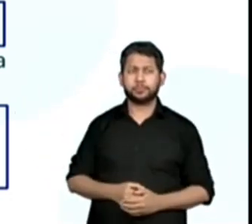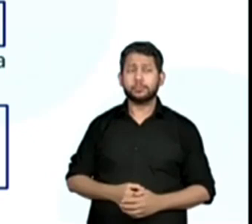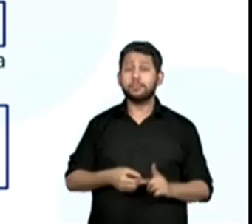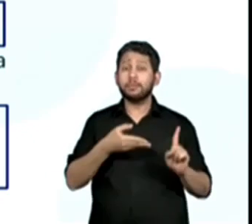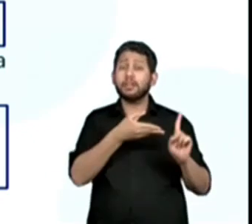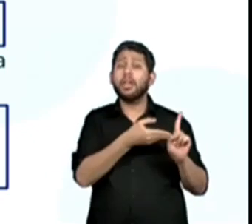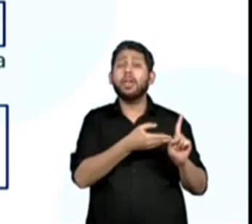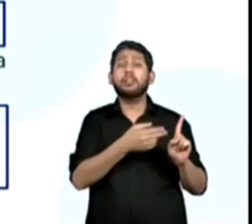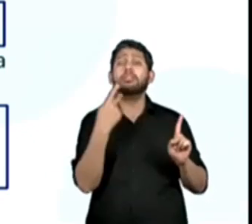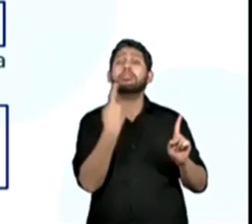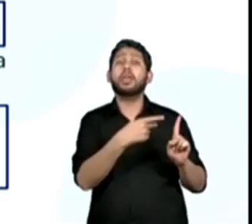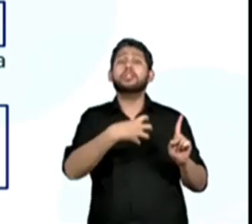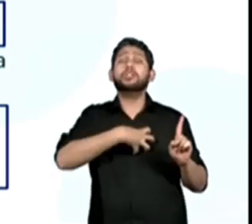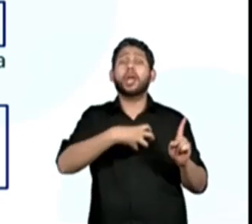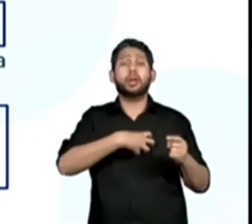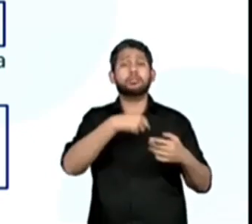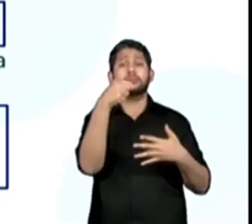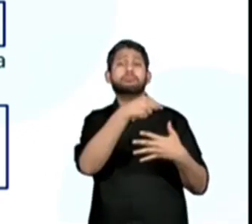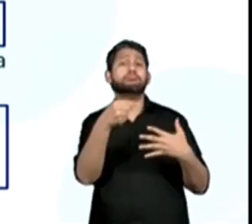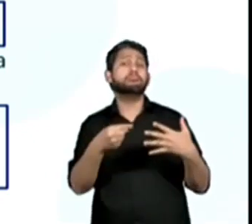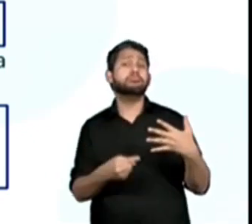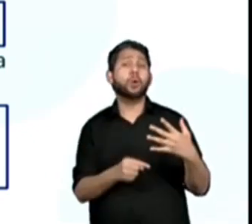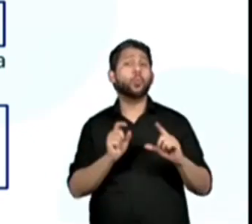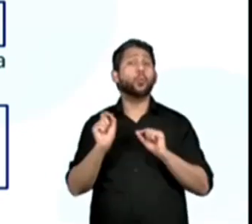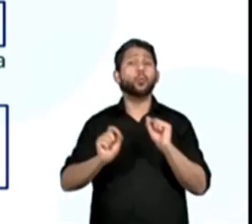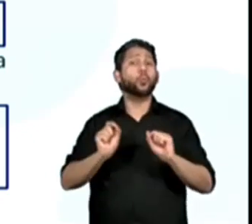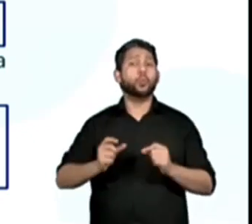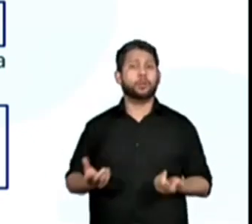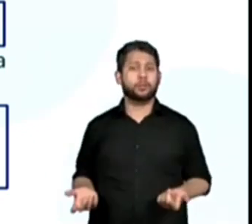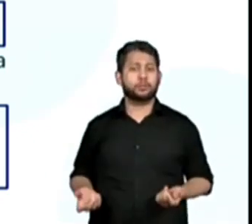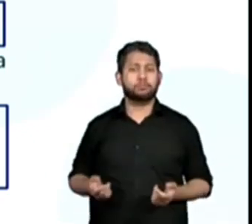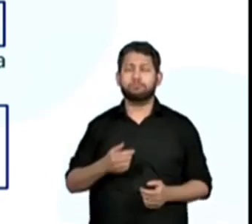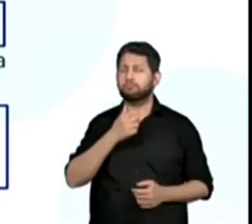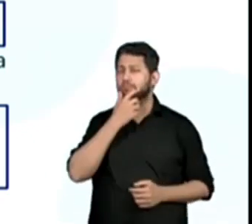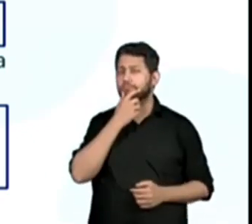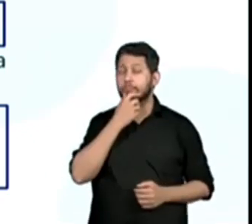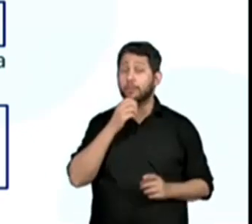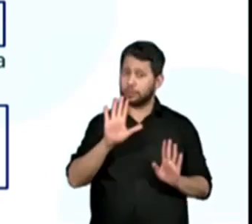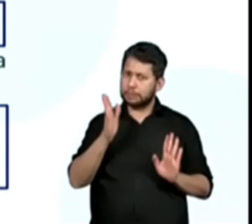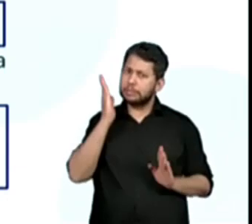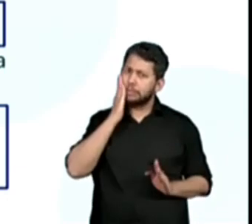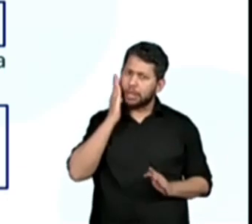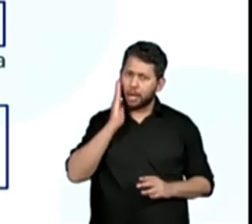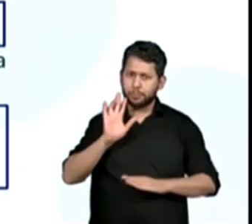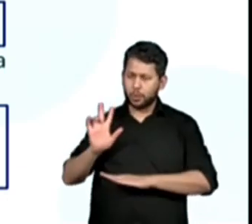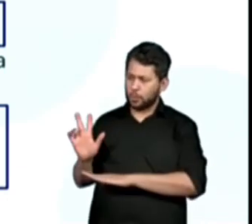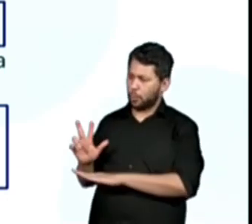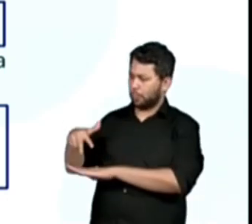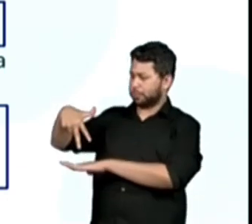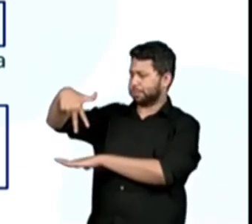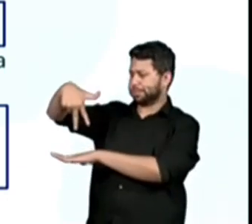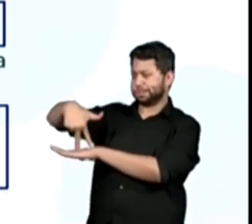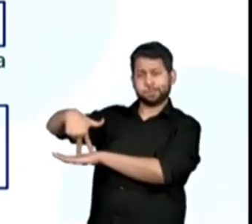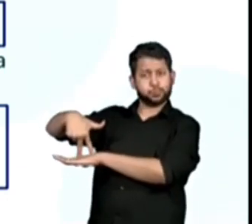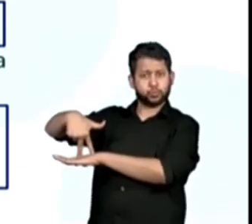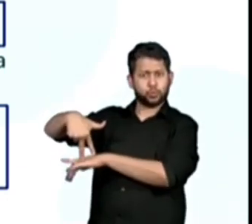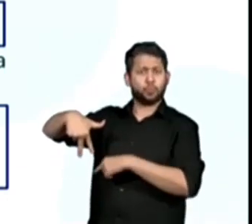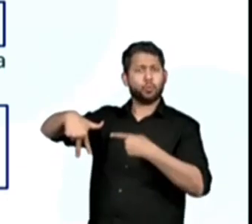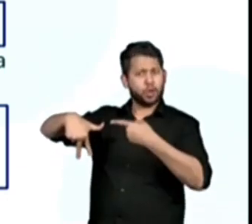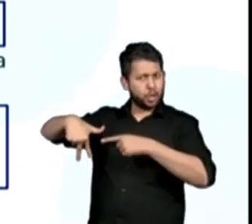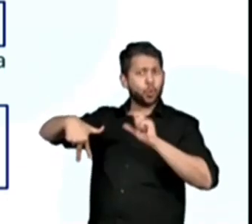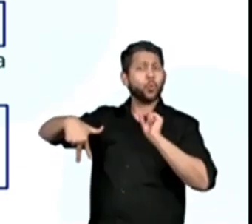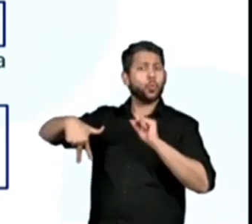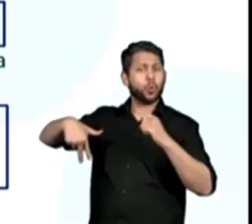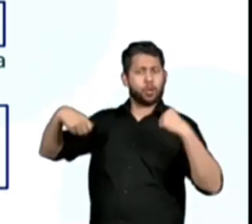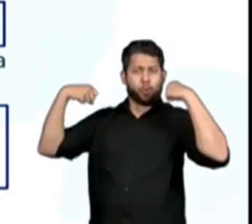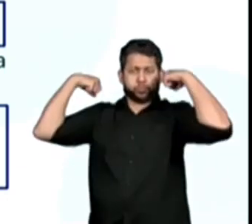do personagem principal da tirinha? Se a gente sabe que o personagem principal e o protagonista é o